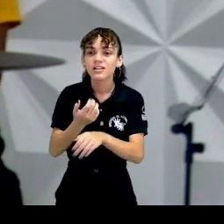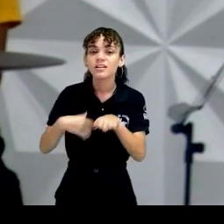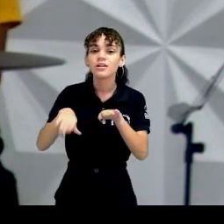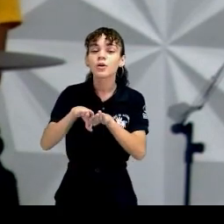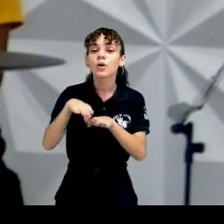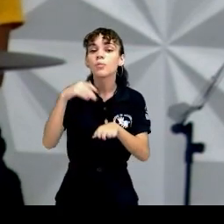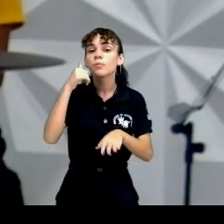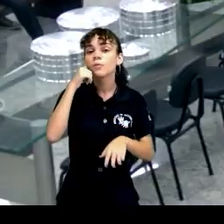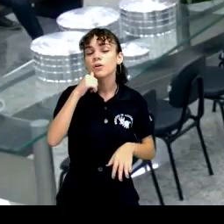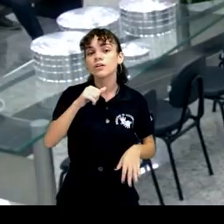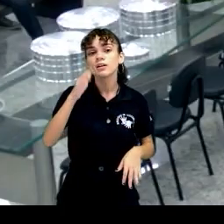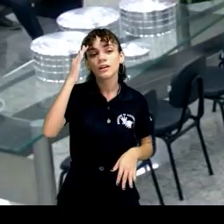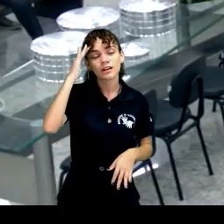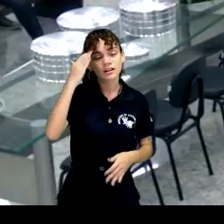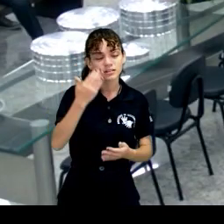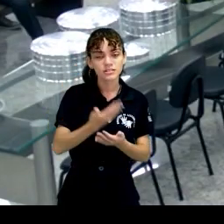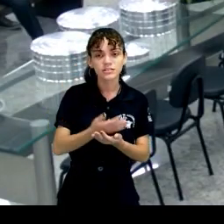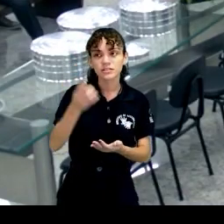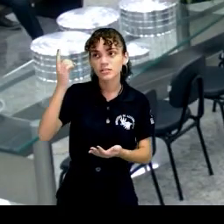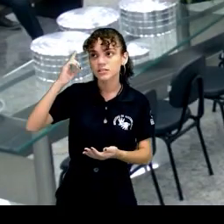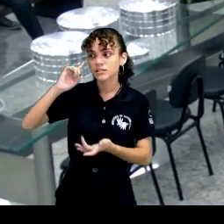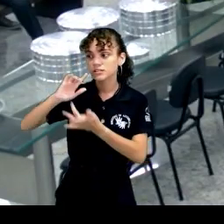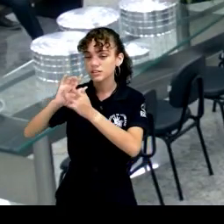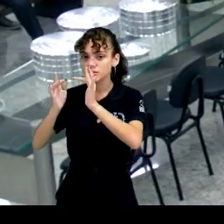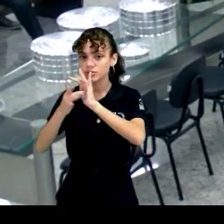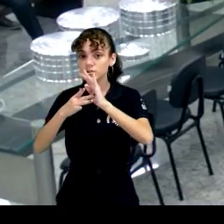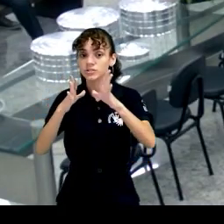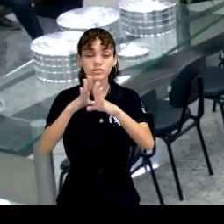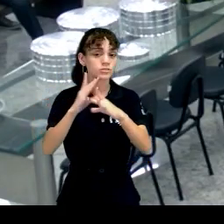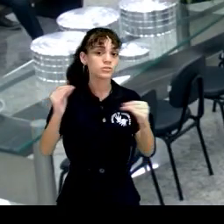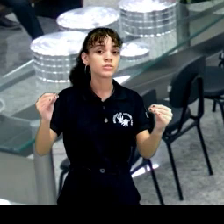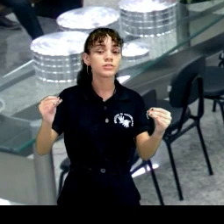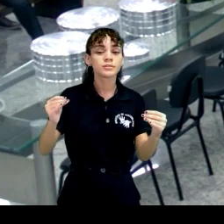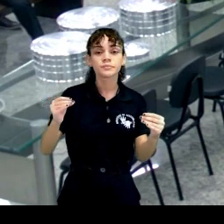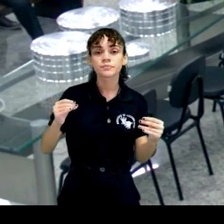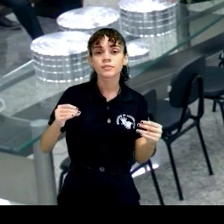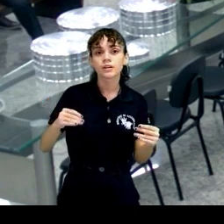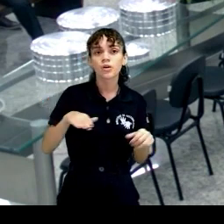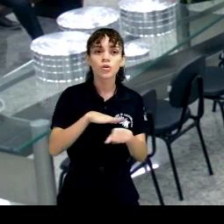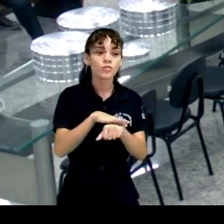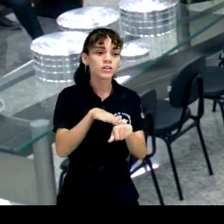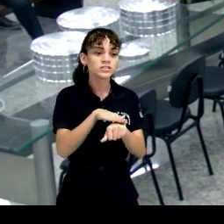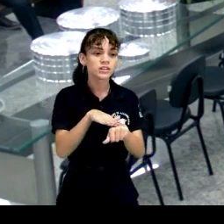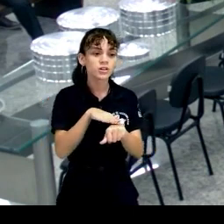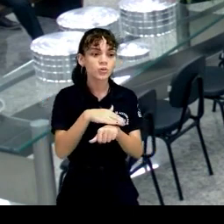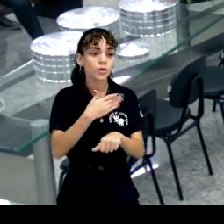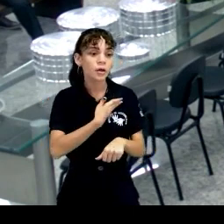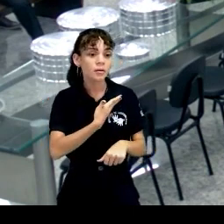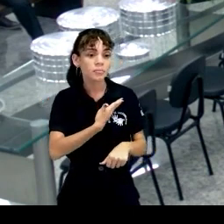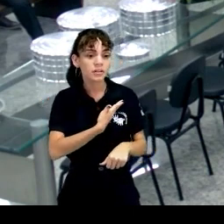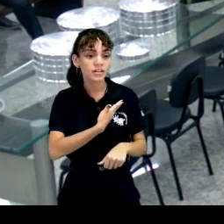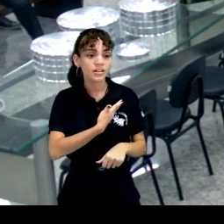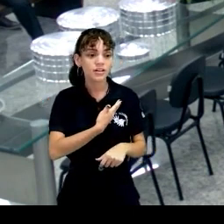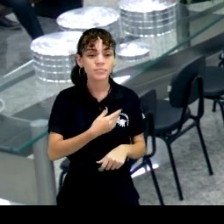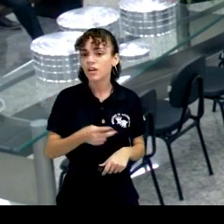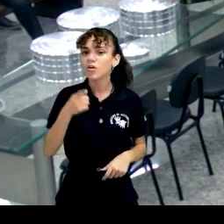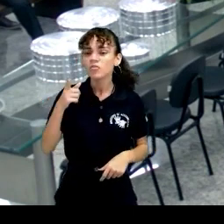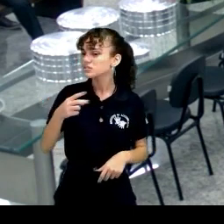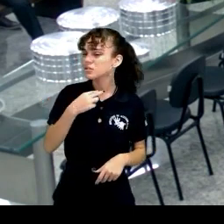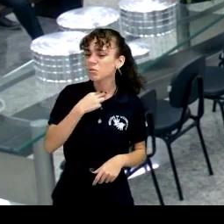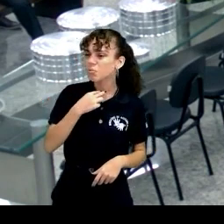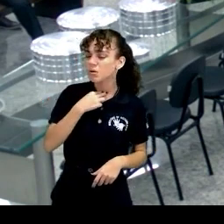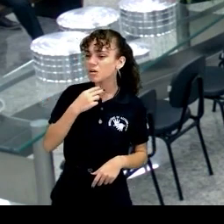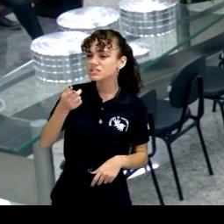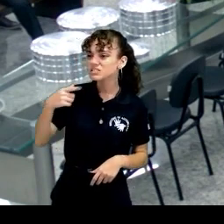uma vizinha, dizendo: pronto você vai, você não pode sair de casa, eu vou me encontrar com Jesus, porque se pelo menos eu tocar no seu